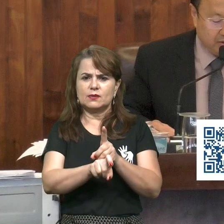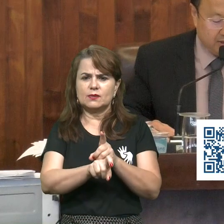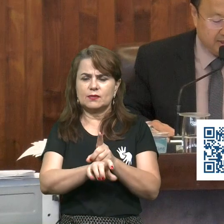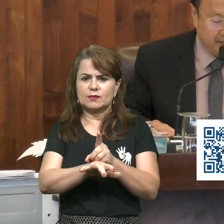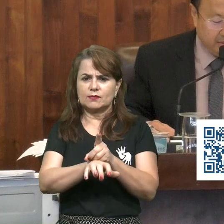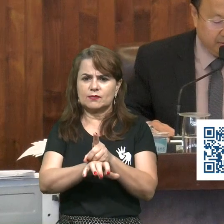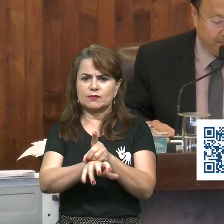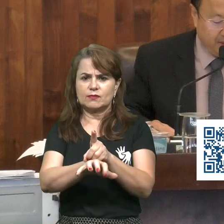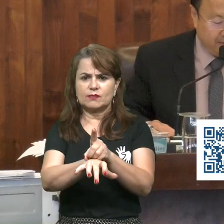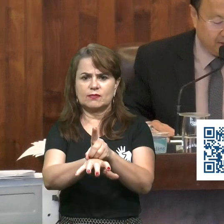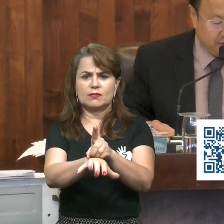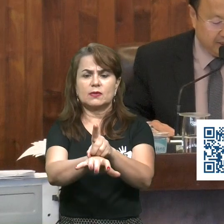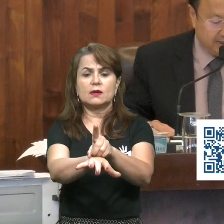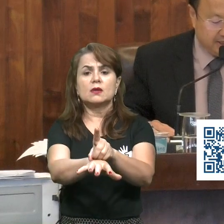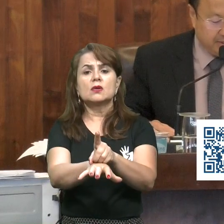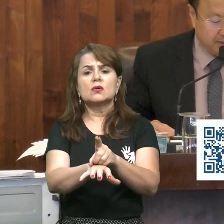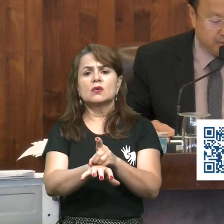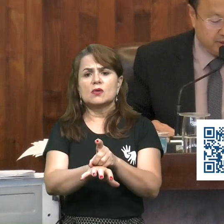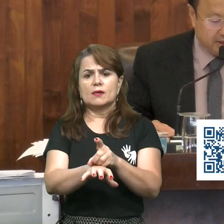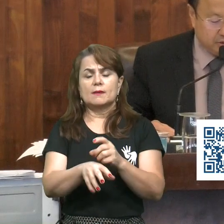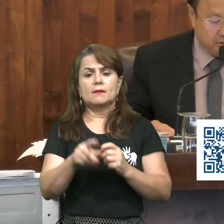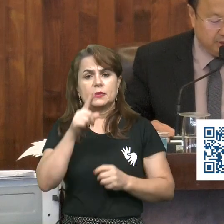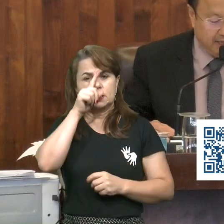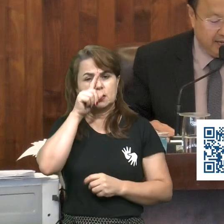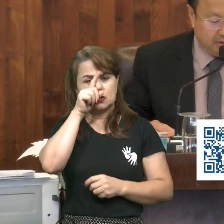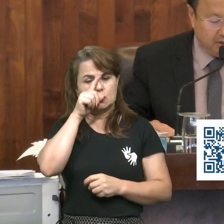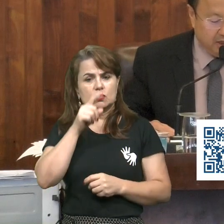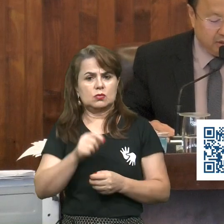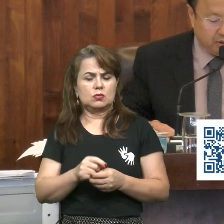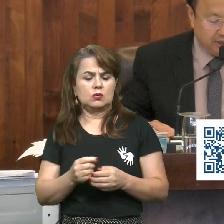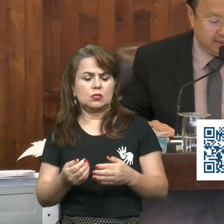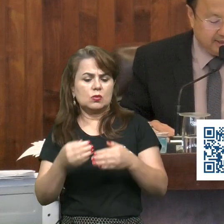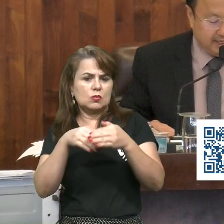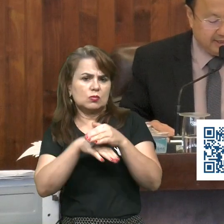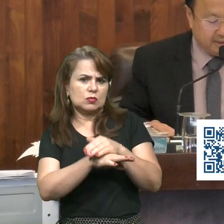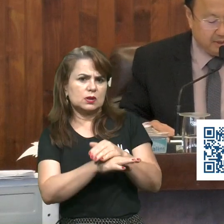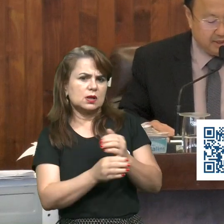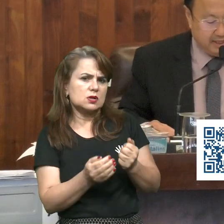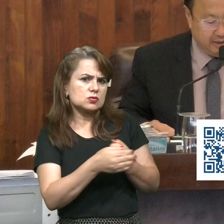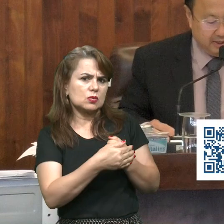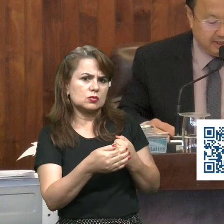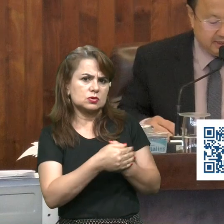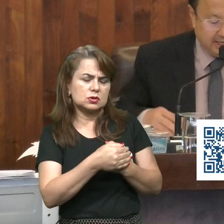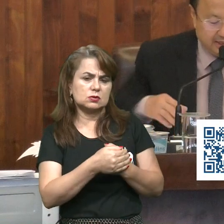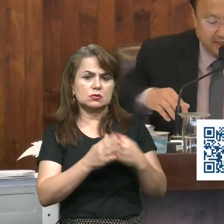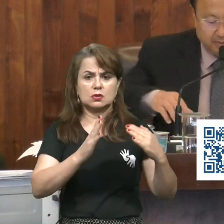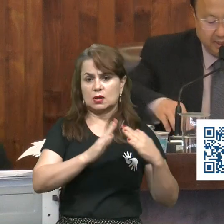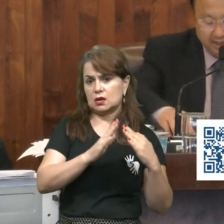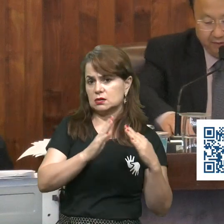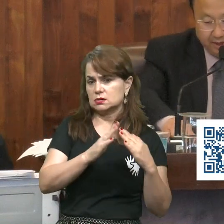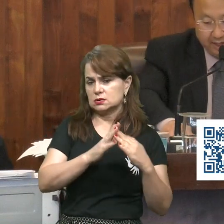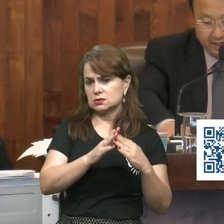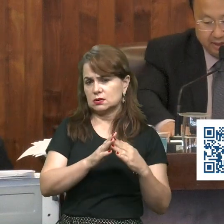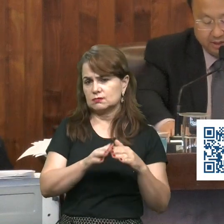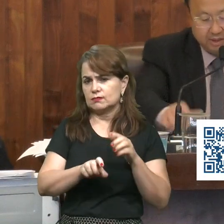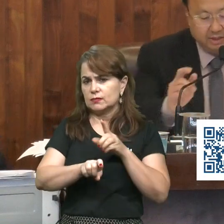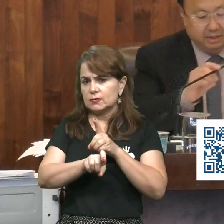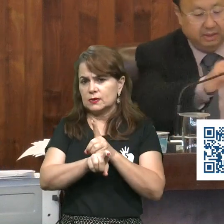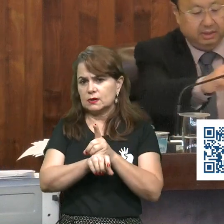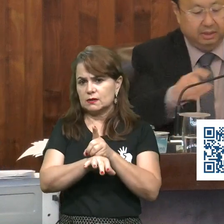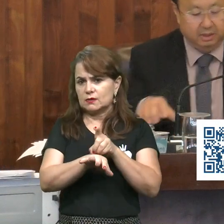o calor extremo faz com que esses animais busquem sombra e água, tornando as casas que margeiam essas áreas as mais